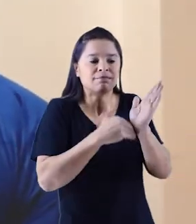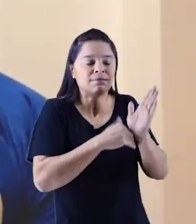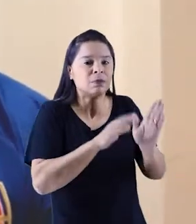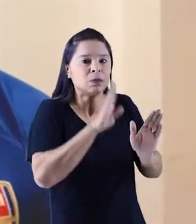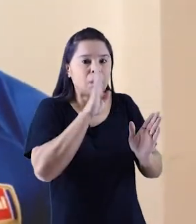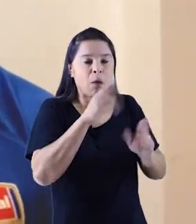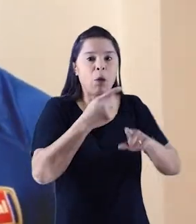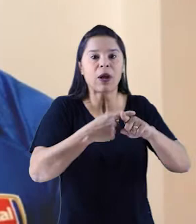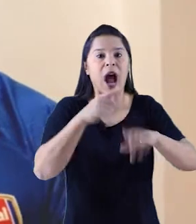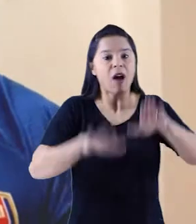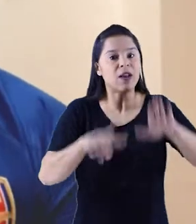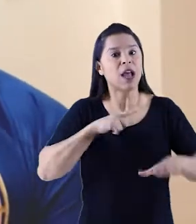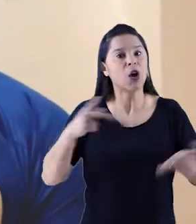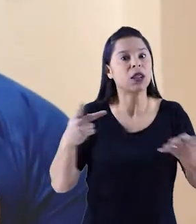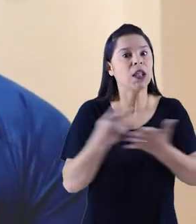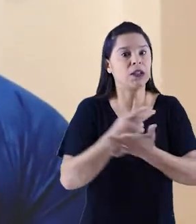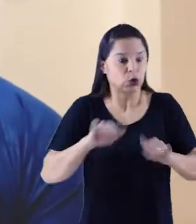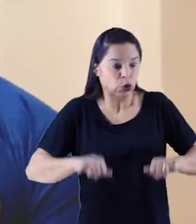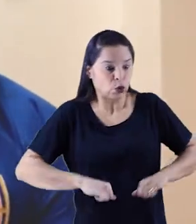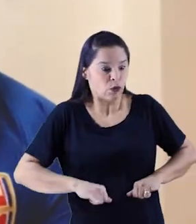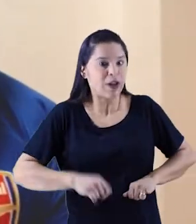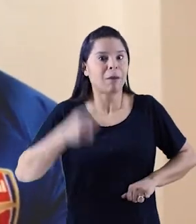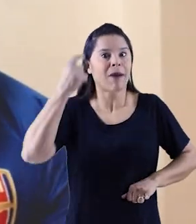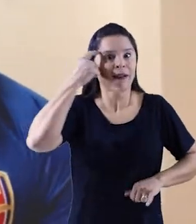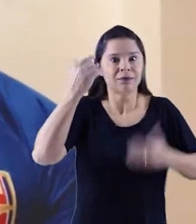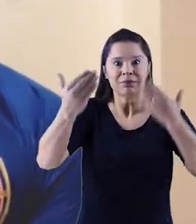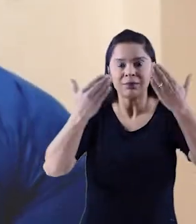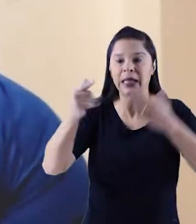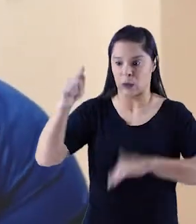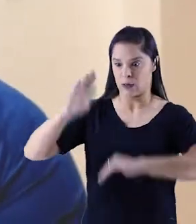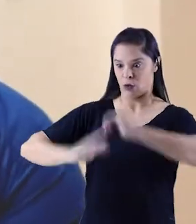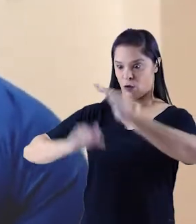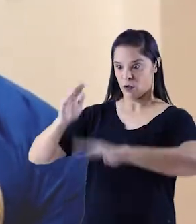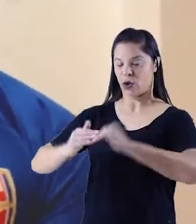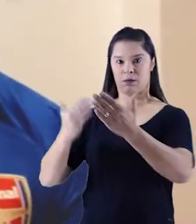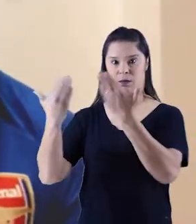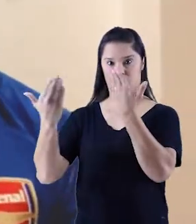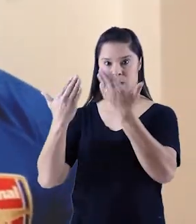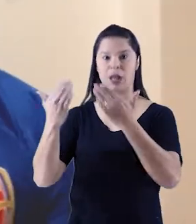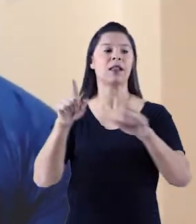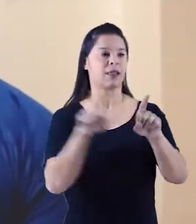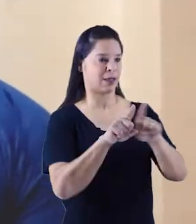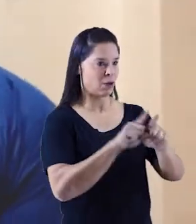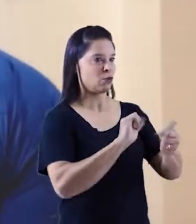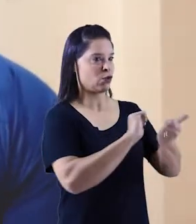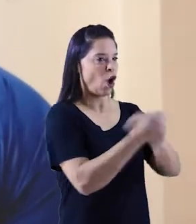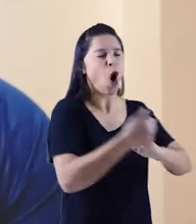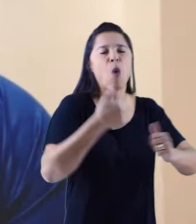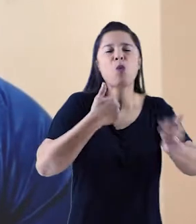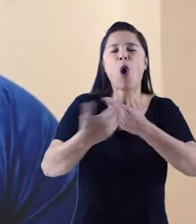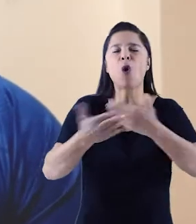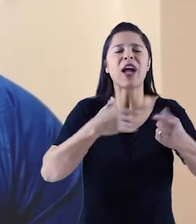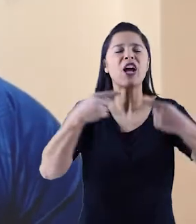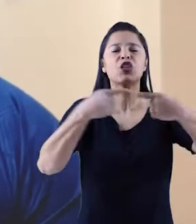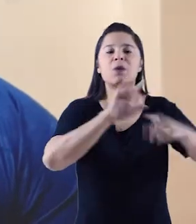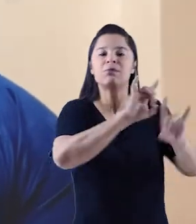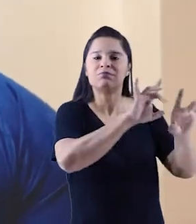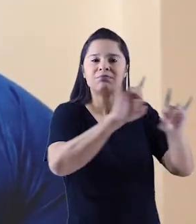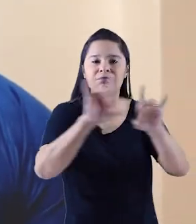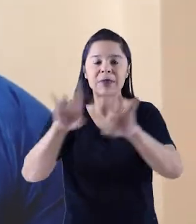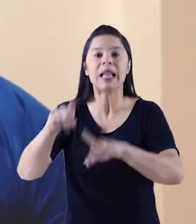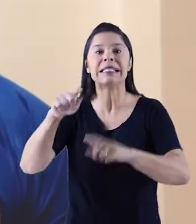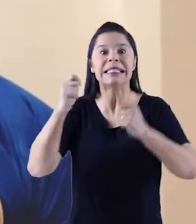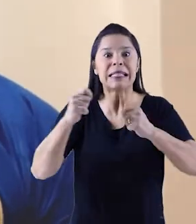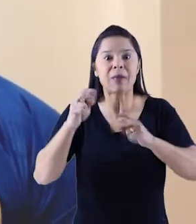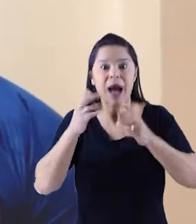a ele algum sofrimento psíquico. Então, o profissional psicólogo, assim, psicólogo do esporte, assim como qualquer outra especialidade,